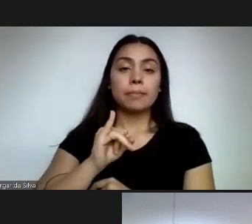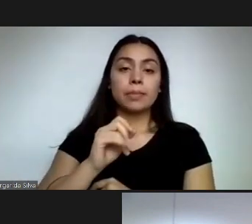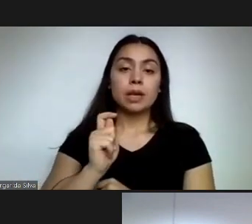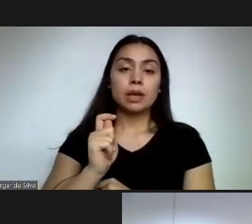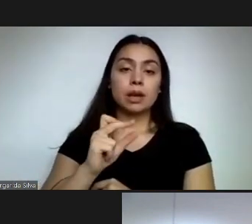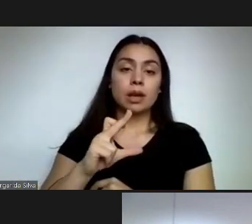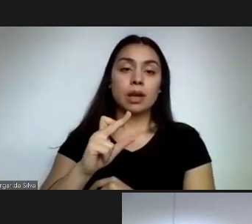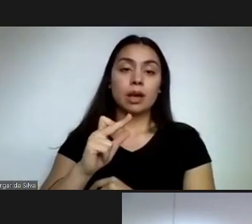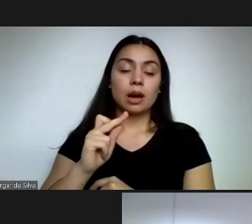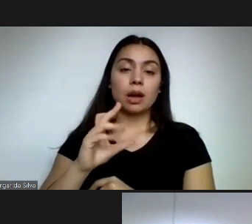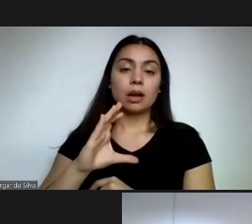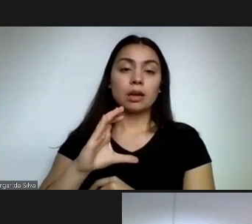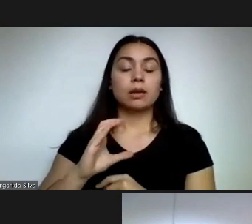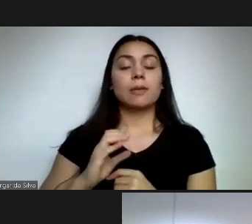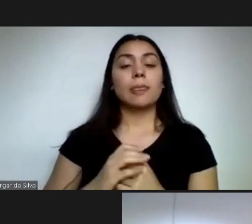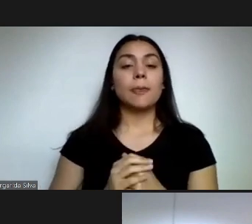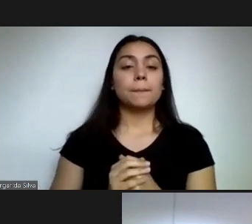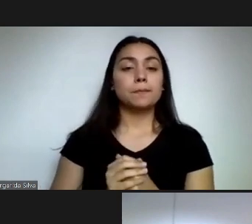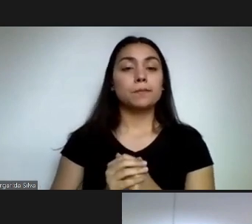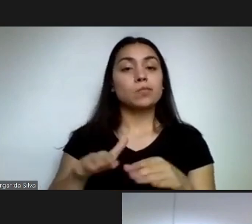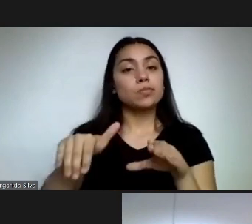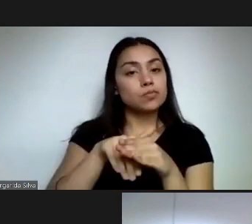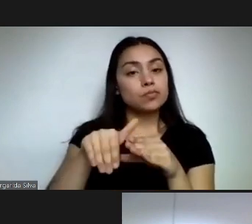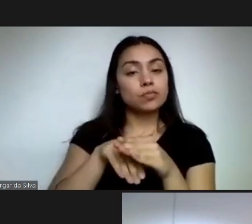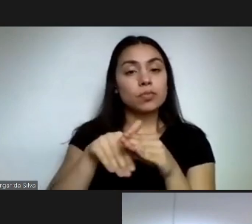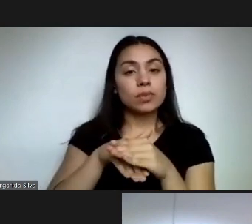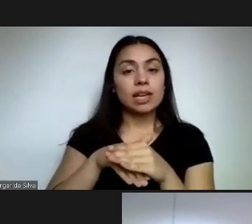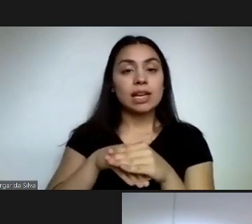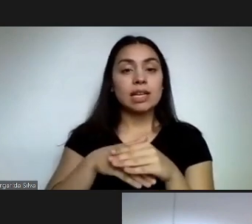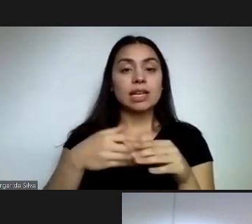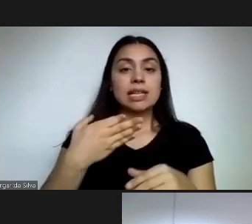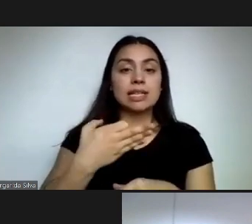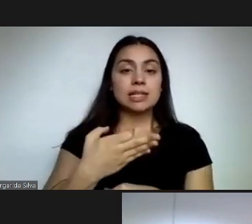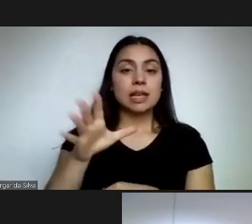que somos parceiros, somos 8 parceiros de 7 países